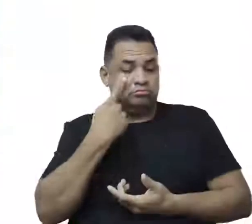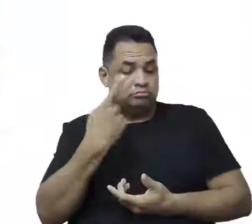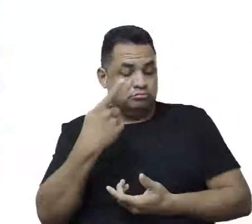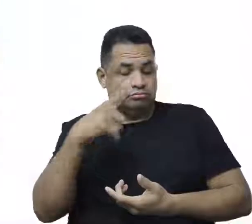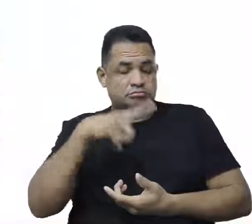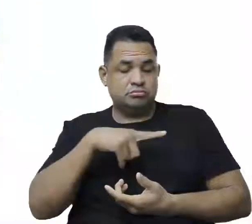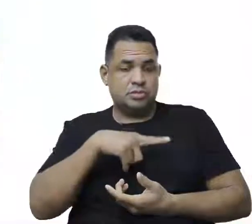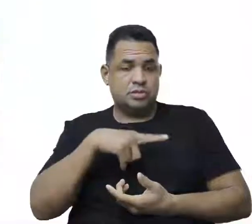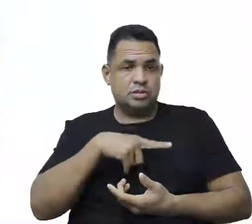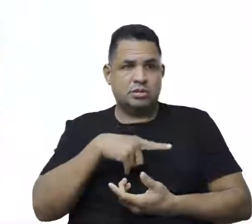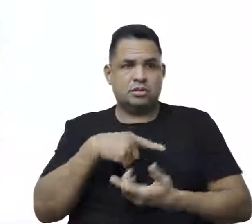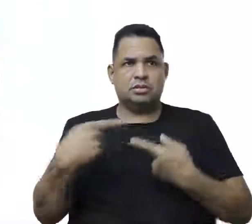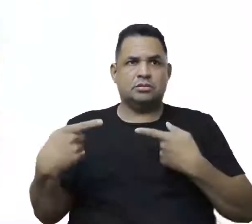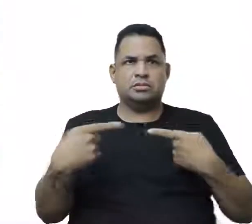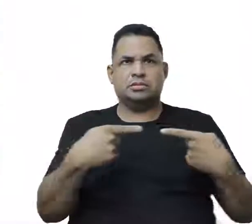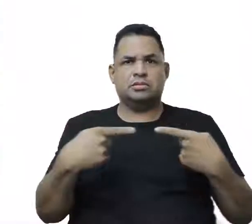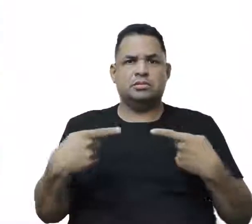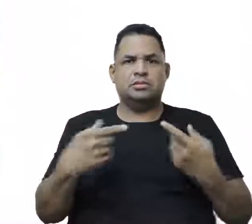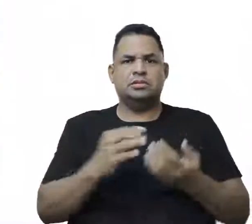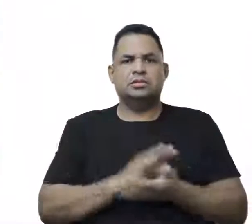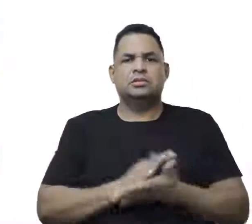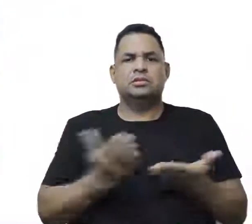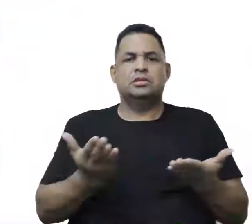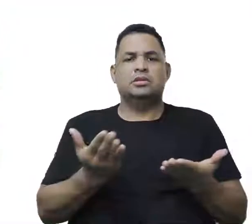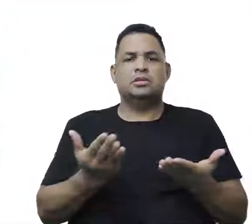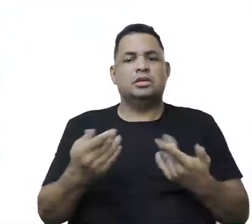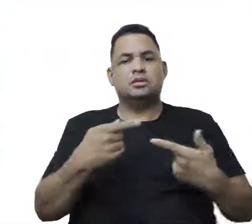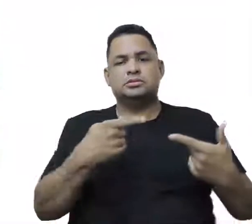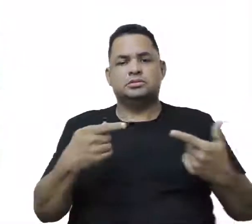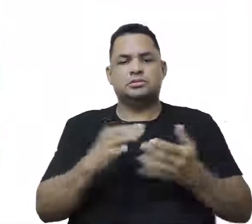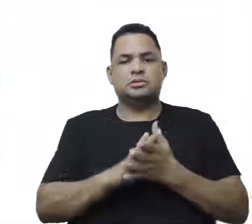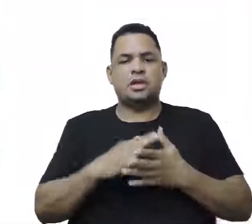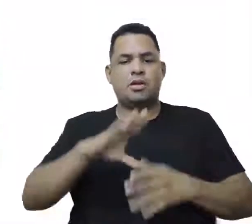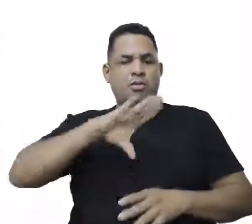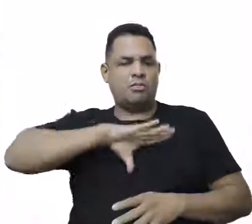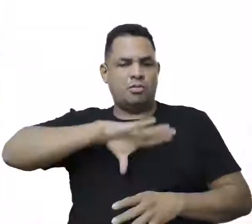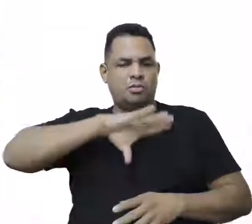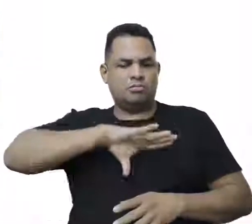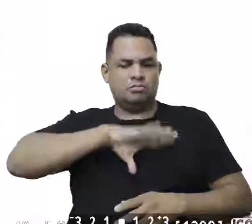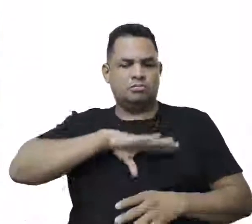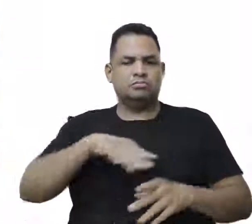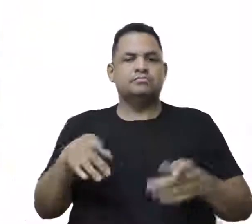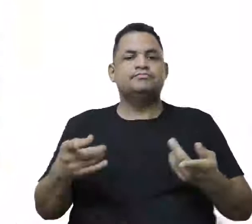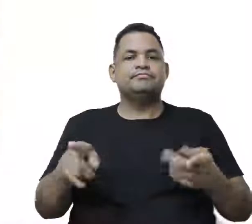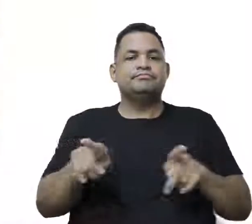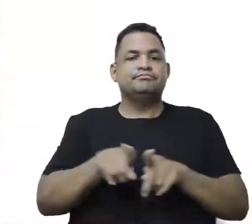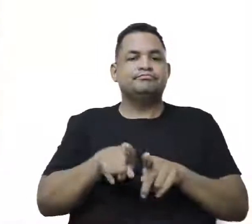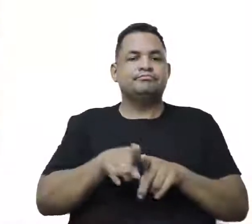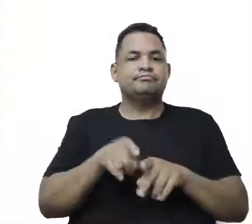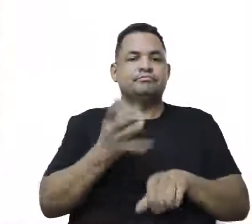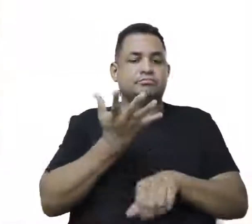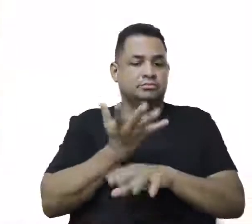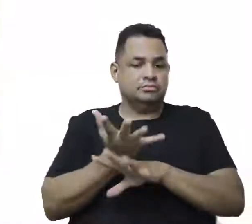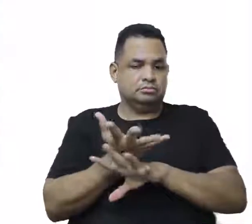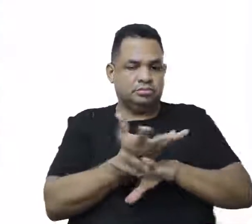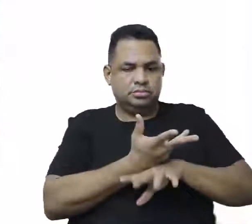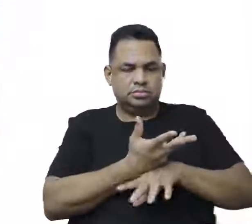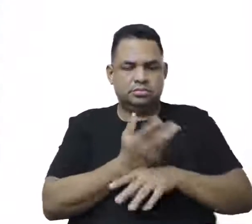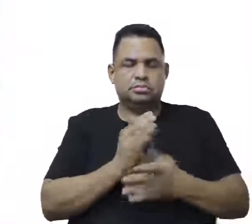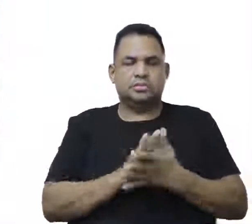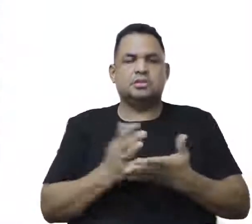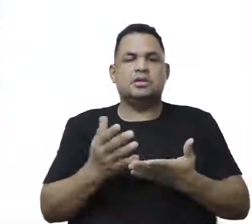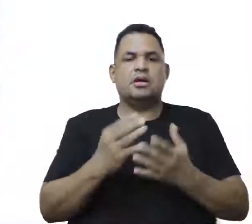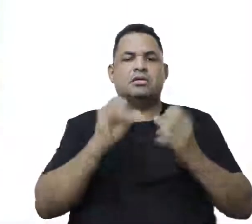algumas coisas relacionadas também com a língua portuguesa, então nós sabemos que a educação física está dentro da área de linguagens e